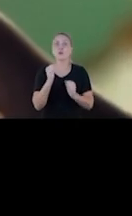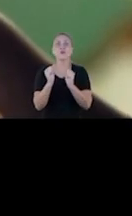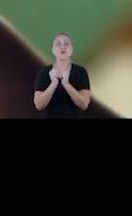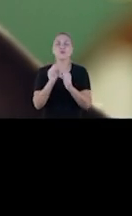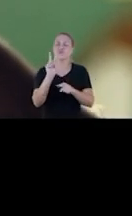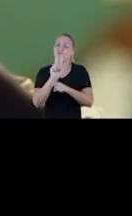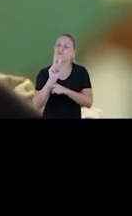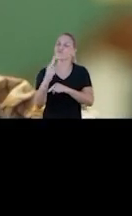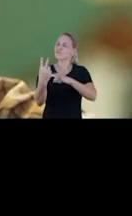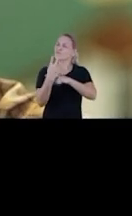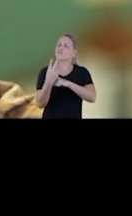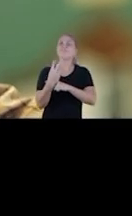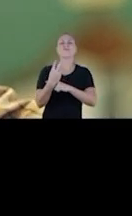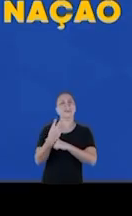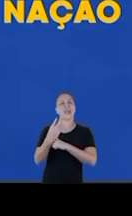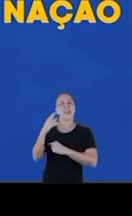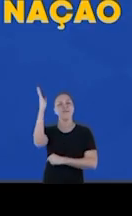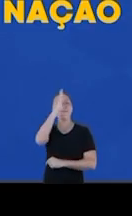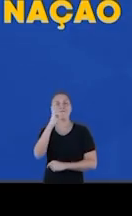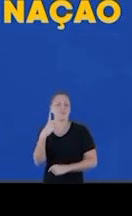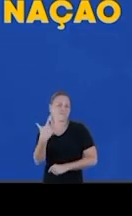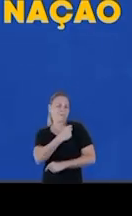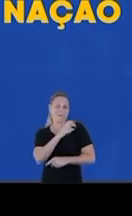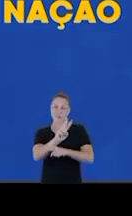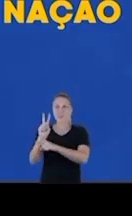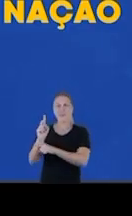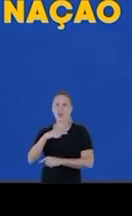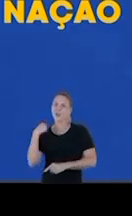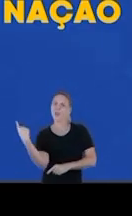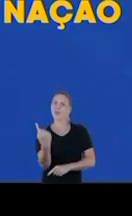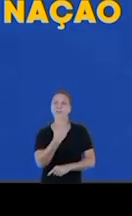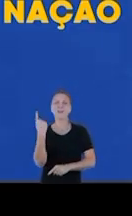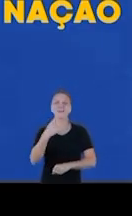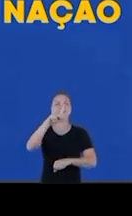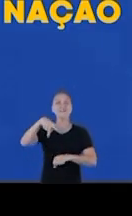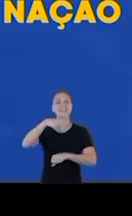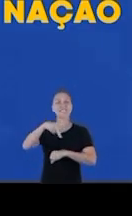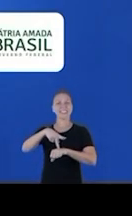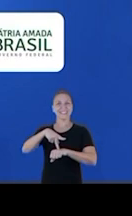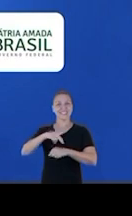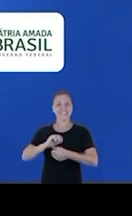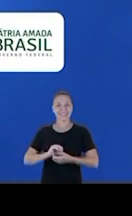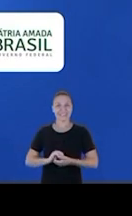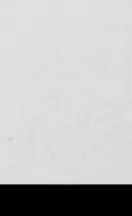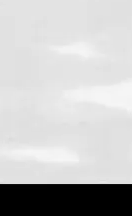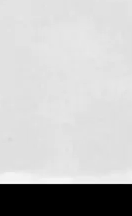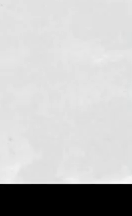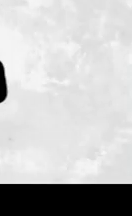Juntos, vamos cuidar uns dos outros. Brasil imunizado. Somos uma só nação.